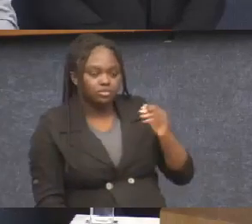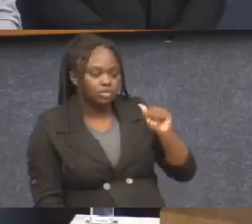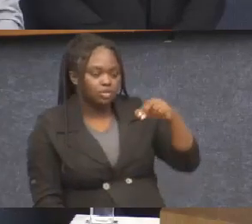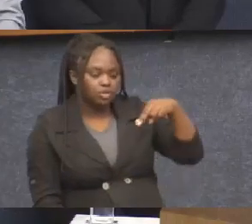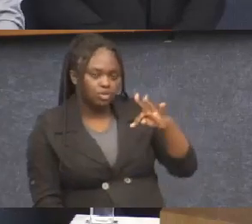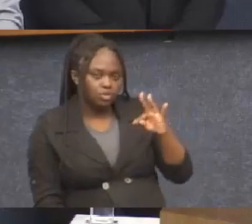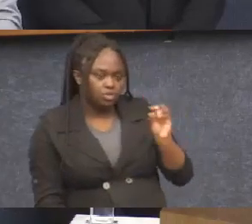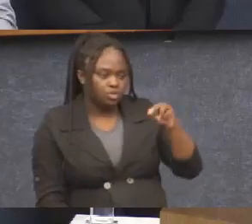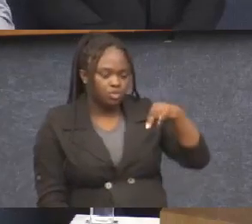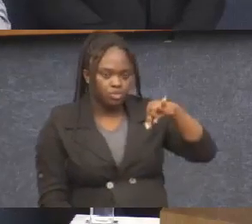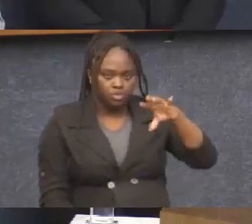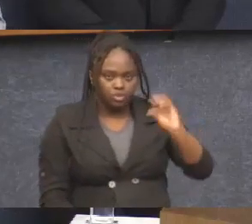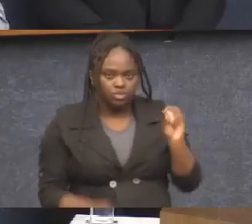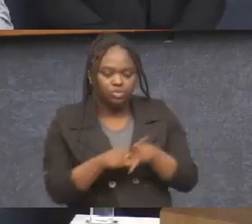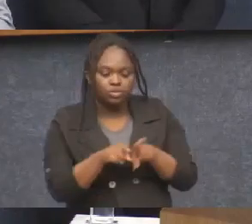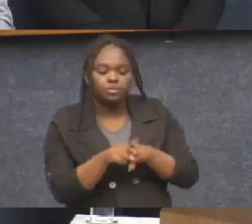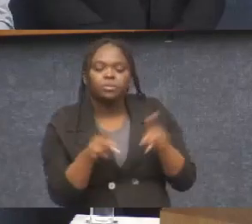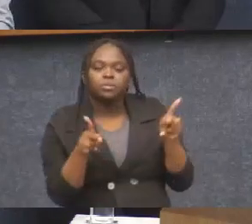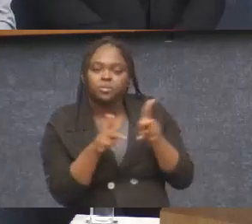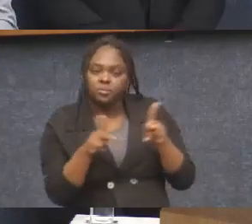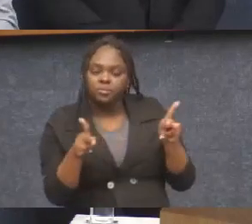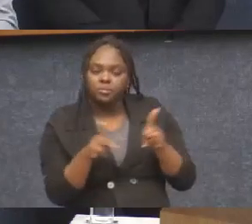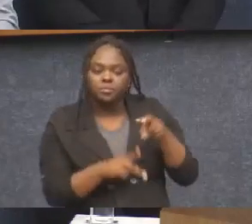Arantes e professor Wendel.